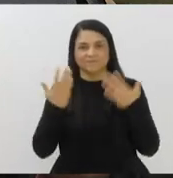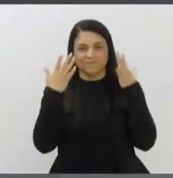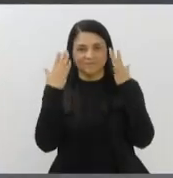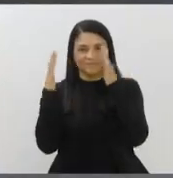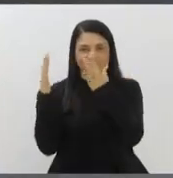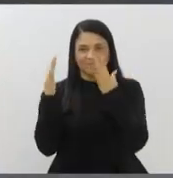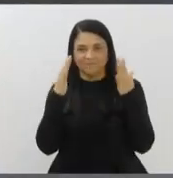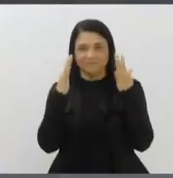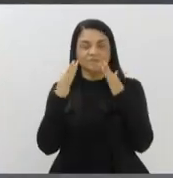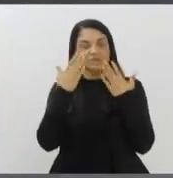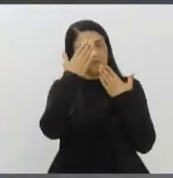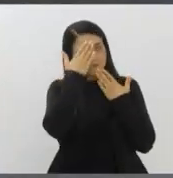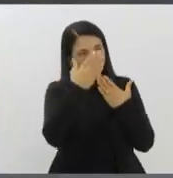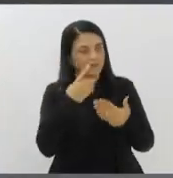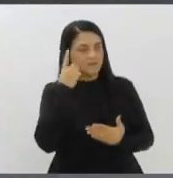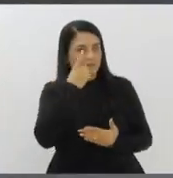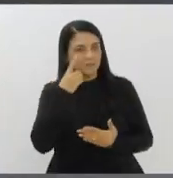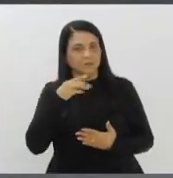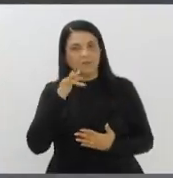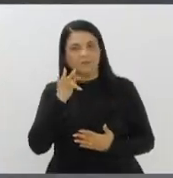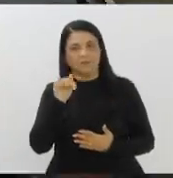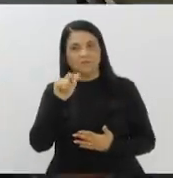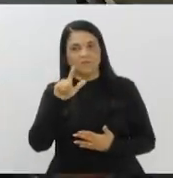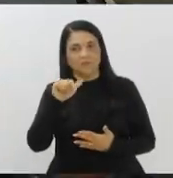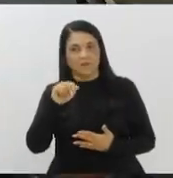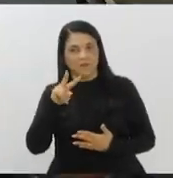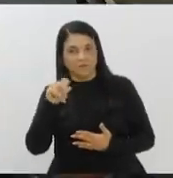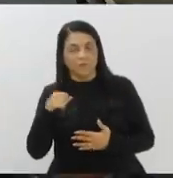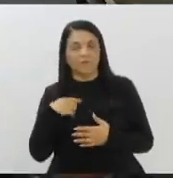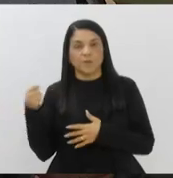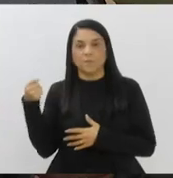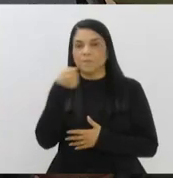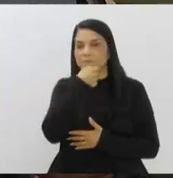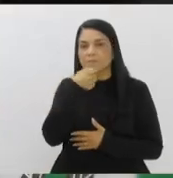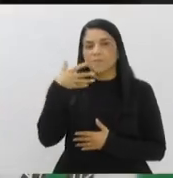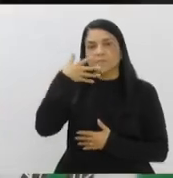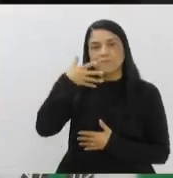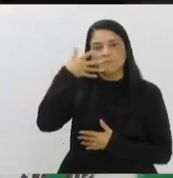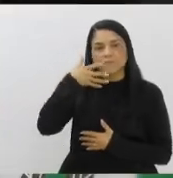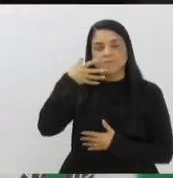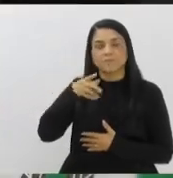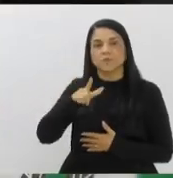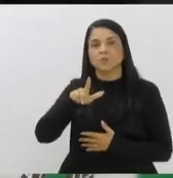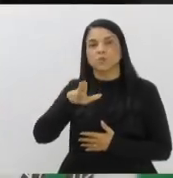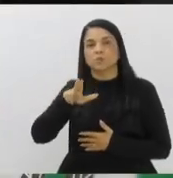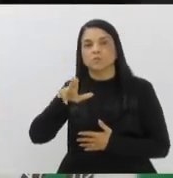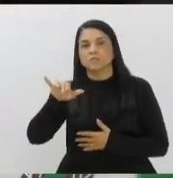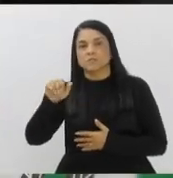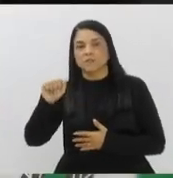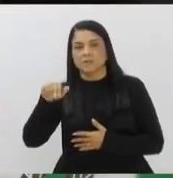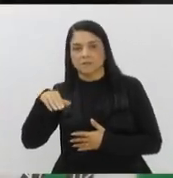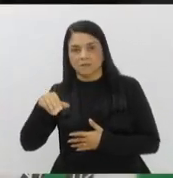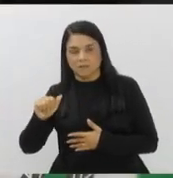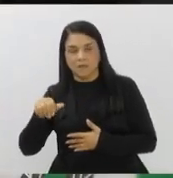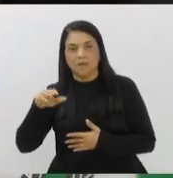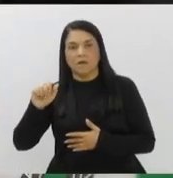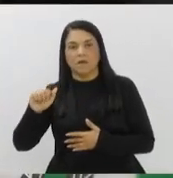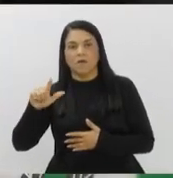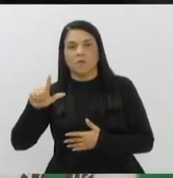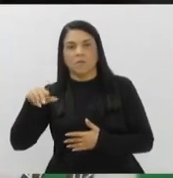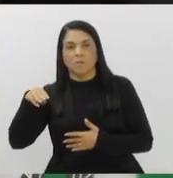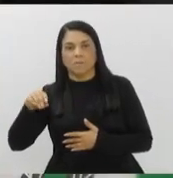obrigada, deputado Flávio. Passo imediatamente a palavra para a senhora Luciana Ferreira de Almeida, que é superintendente